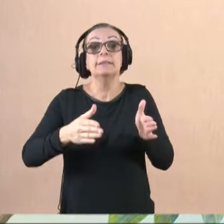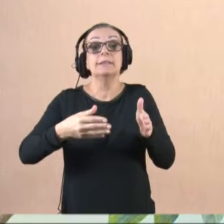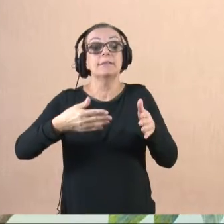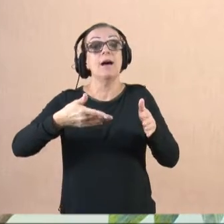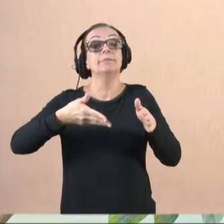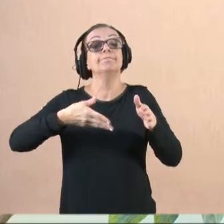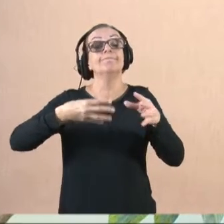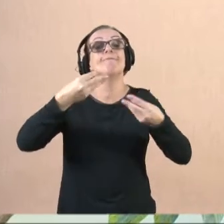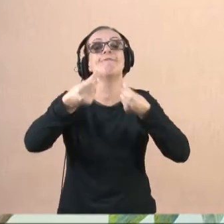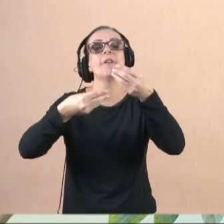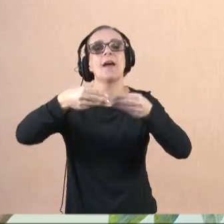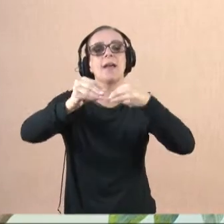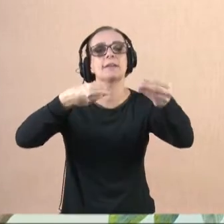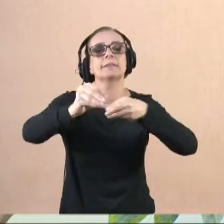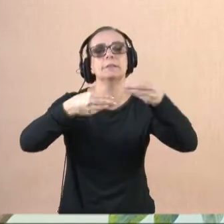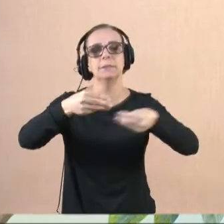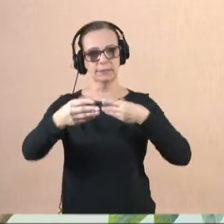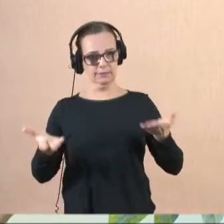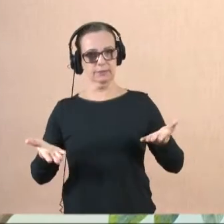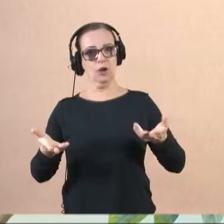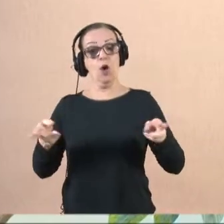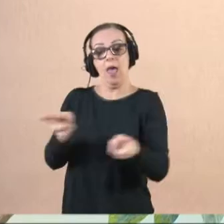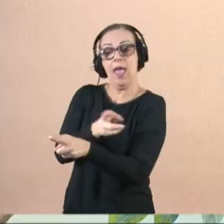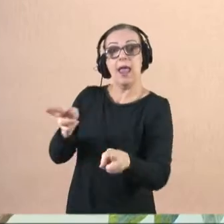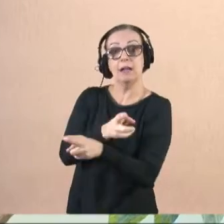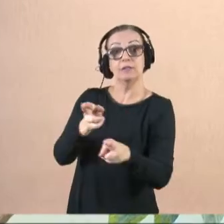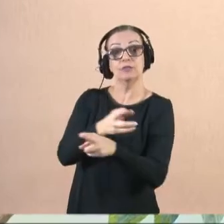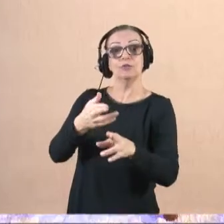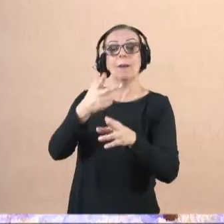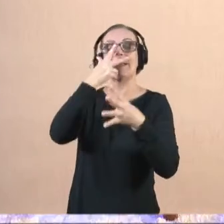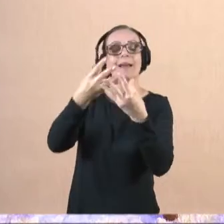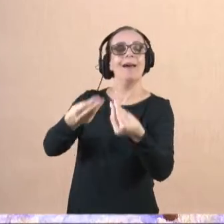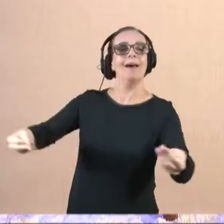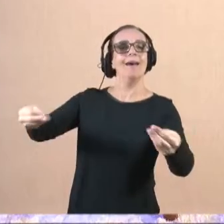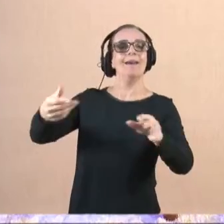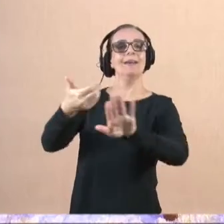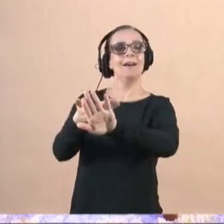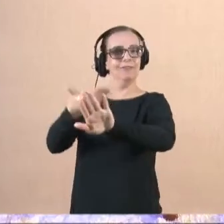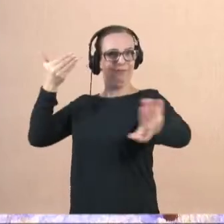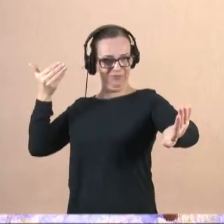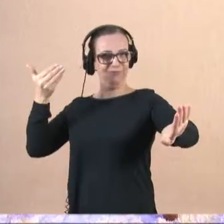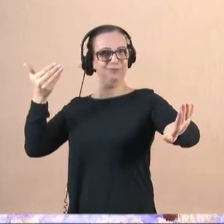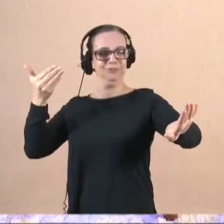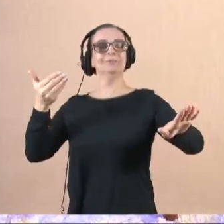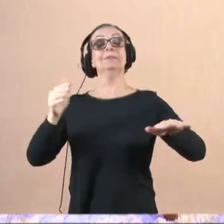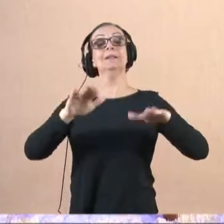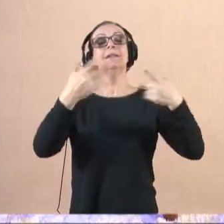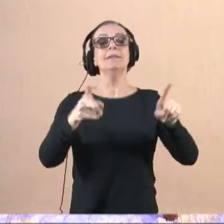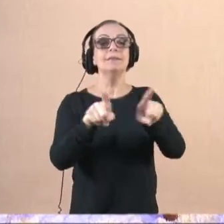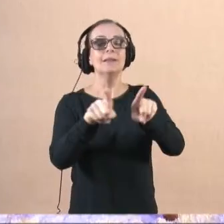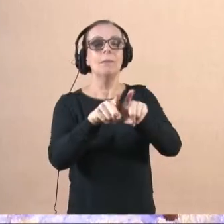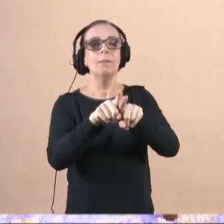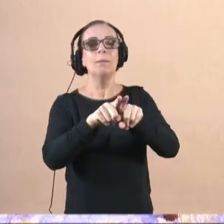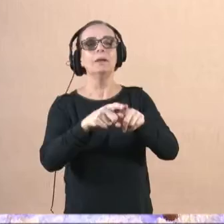flexibilização ou relacionamento do distanciamento associar na quarta e sexta real em dos